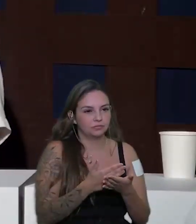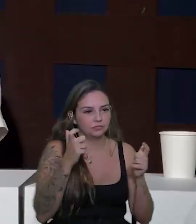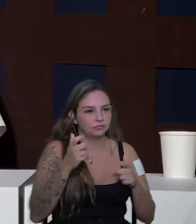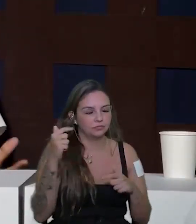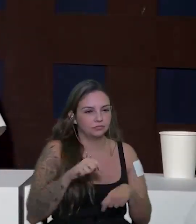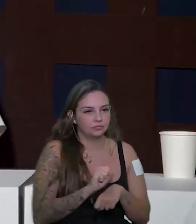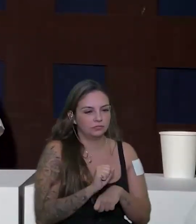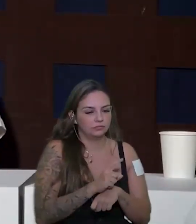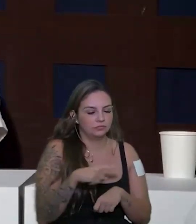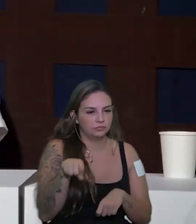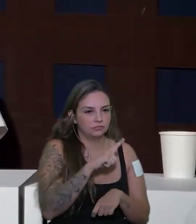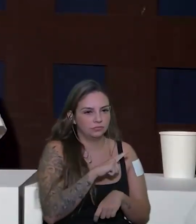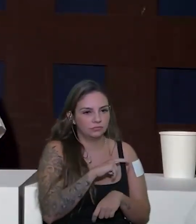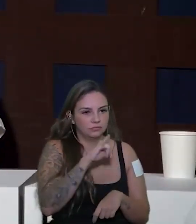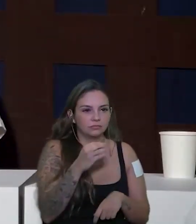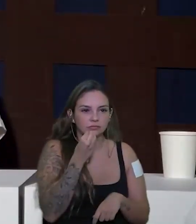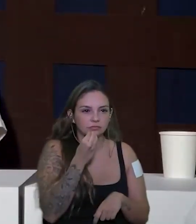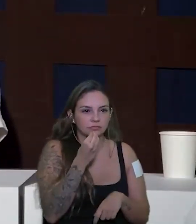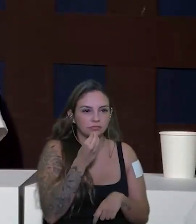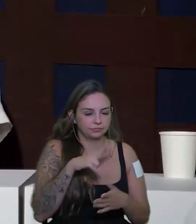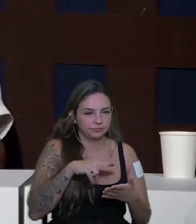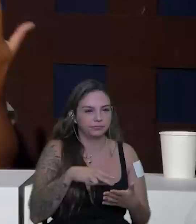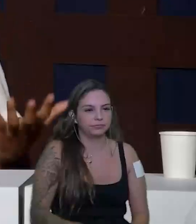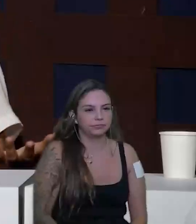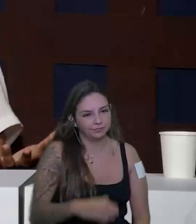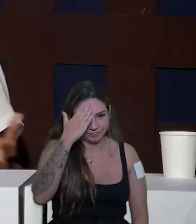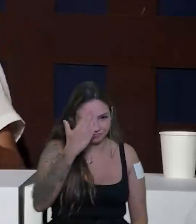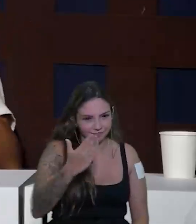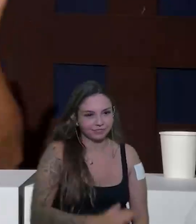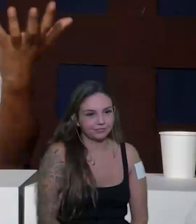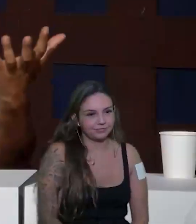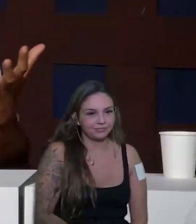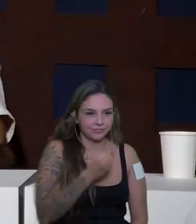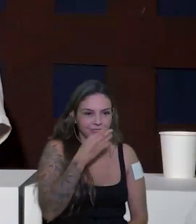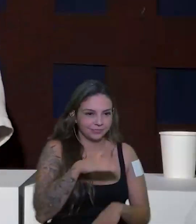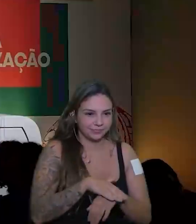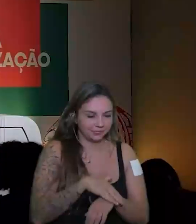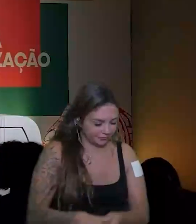vêm e espero que vocês tenham a oportunidade de ler. Muito obrigado